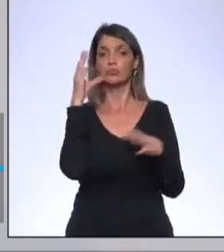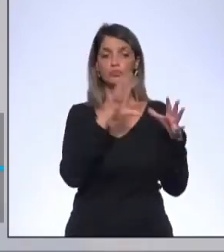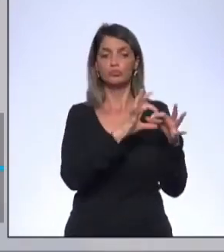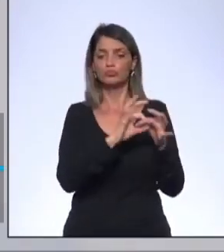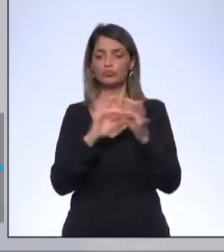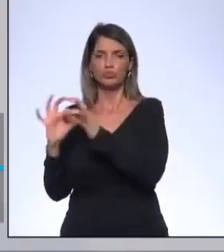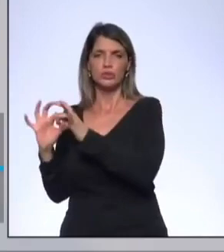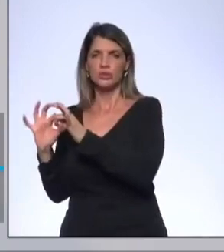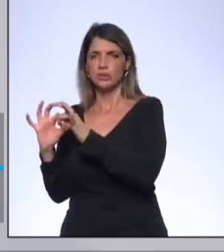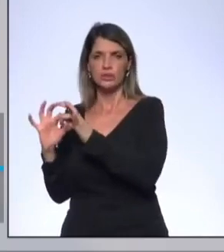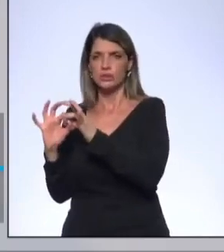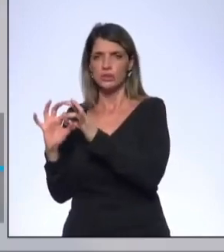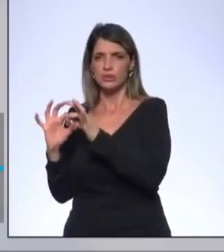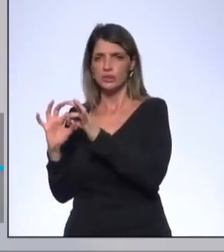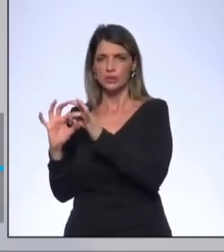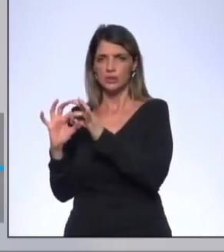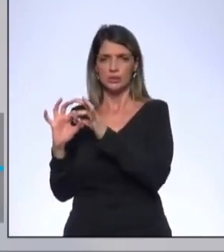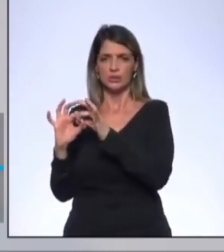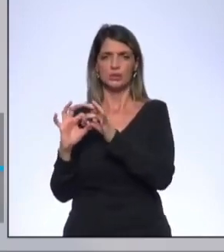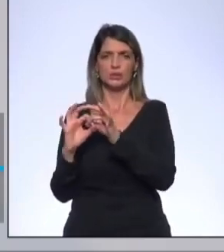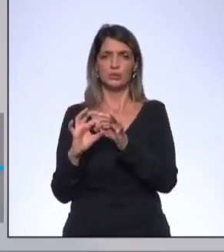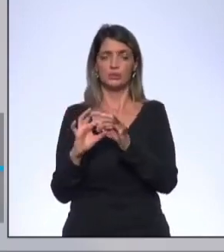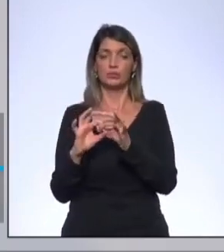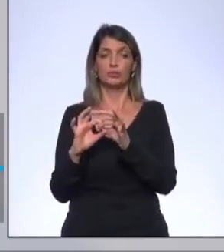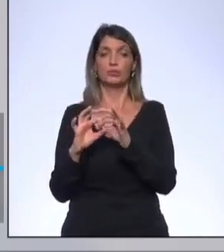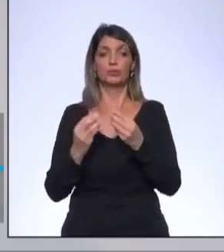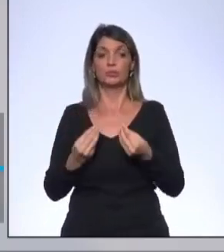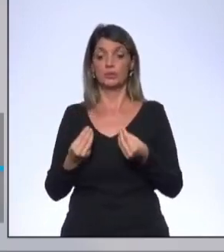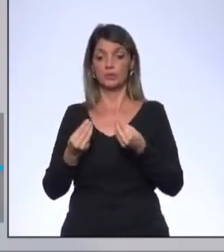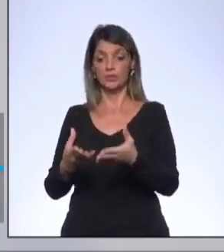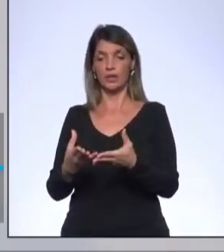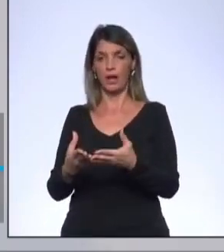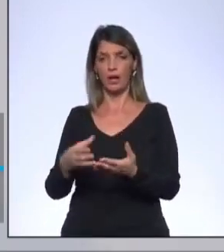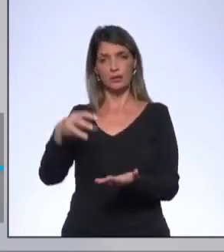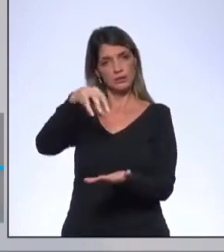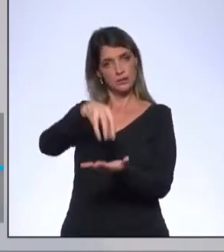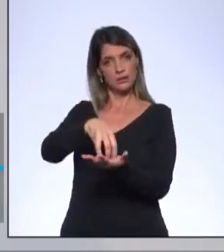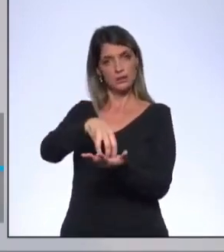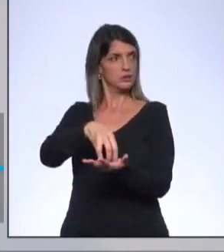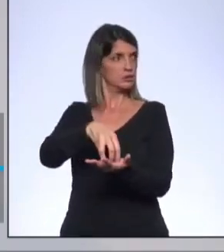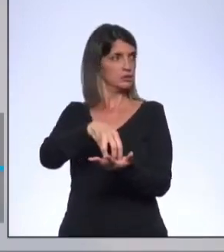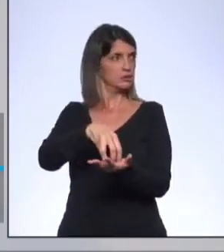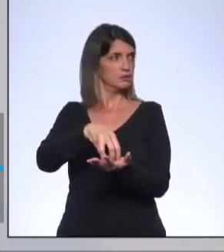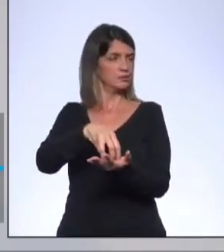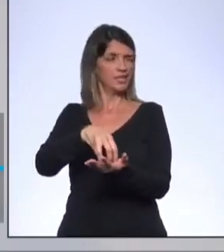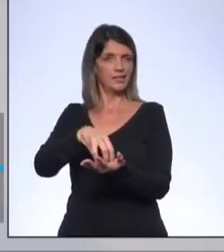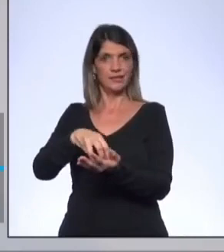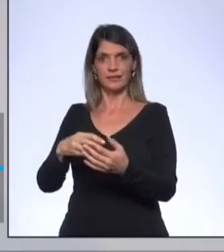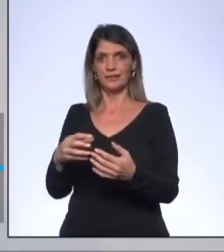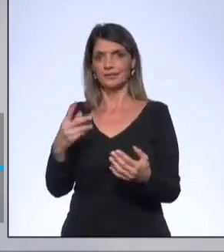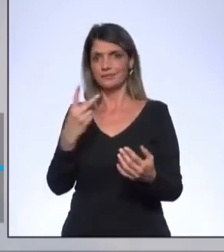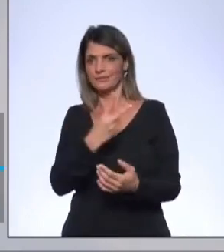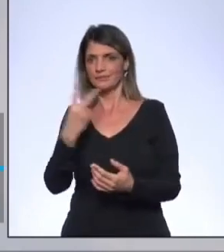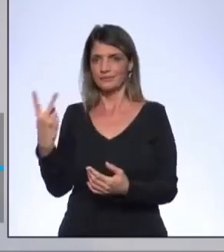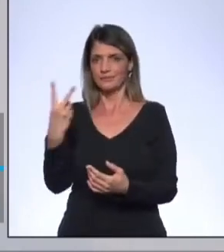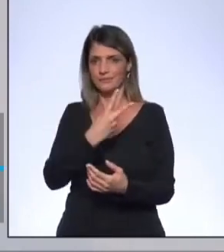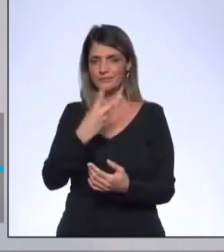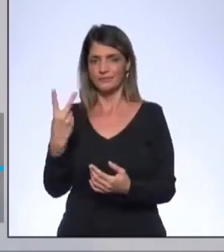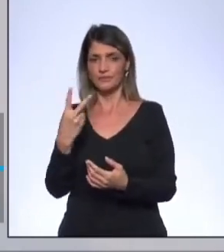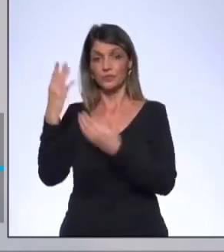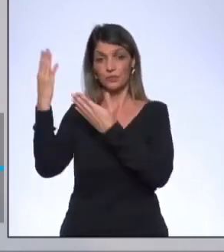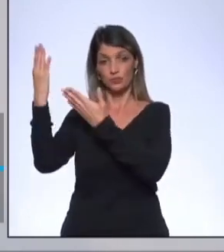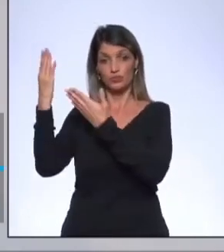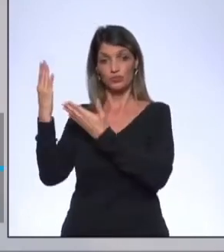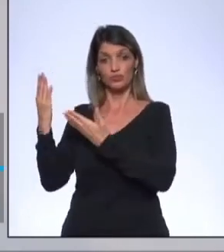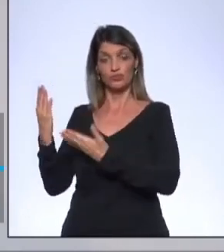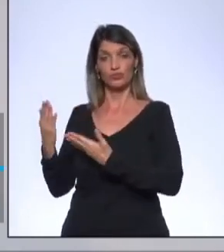contexto, ou seja, nesses fatores que favoreceram essa centralização. A gente vai de 2 em 2 ali, porque o próximo slide tem alguns